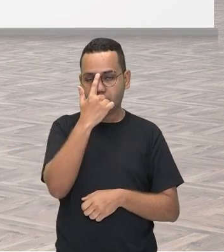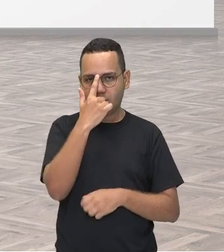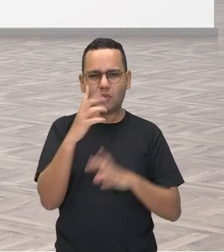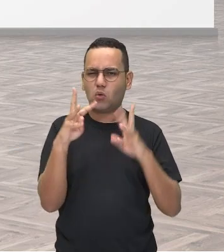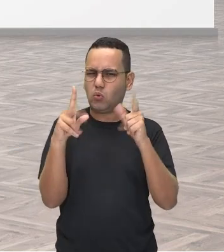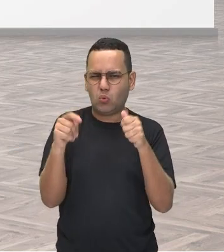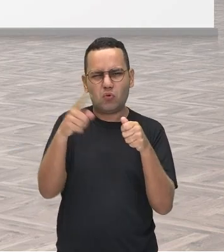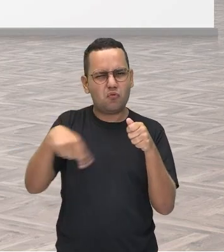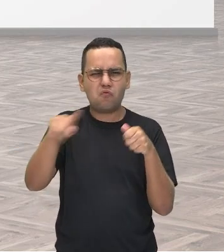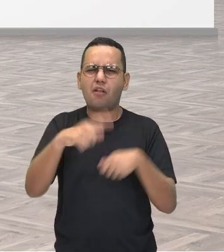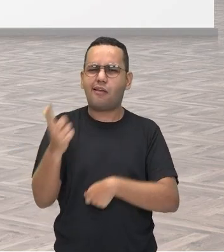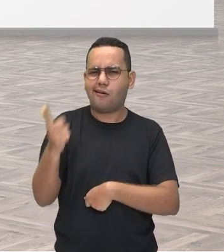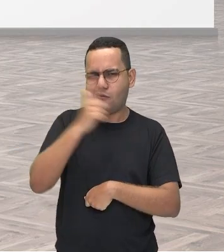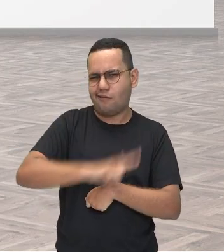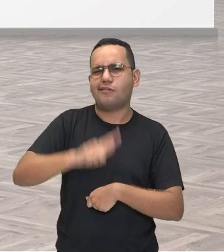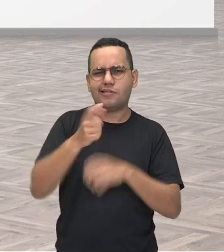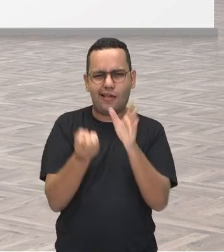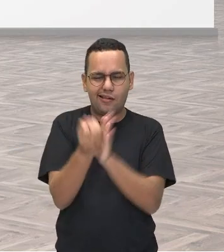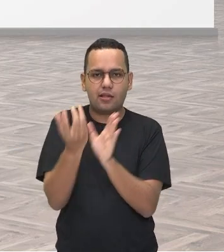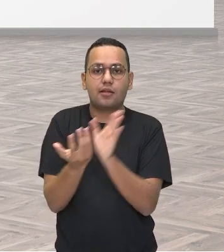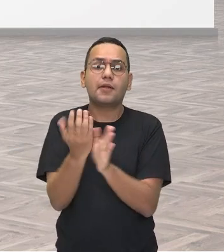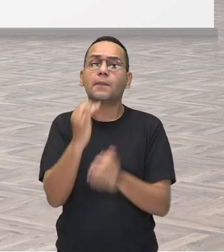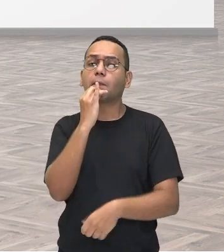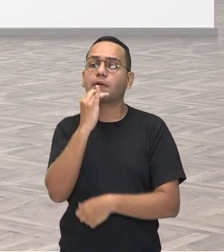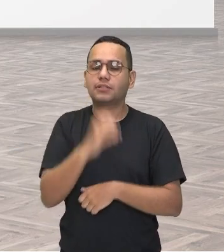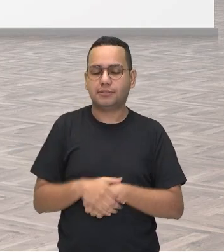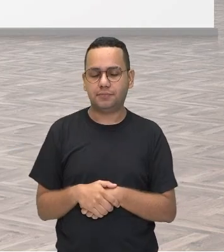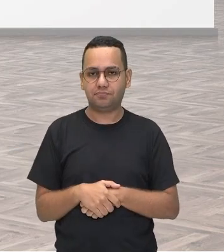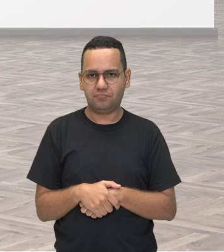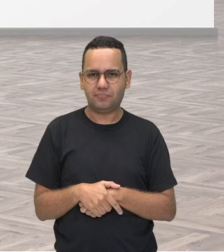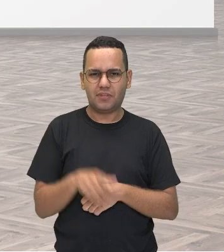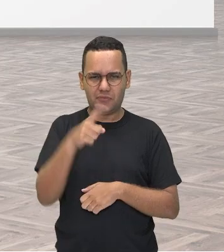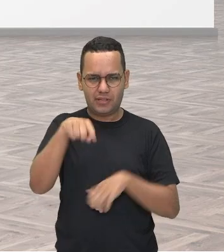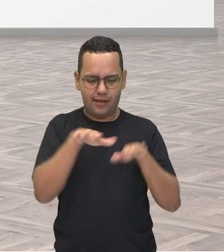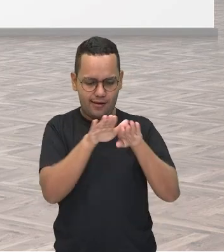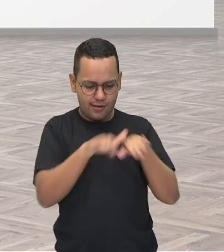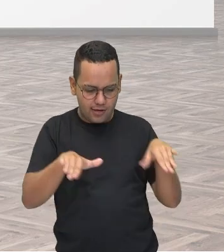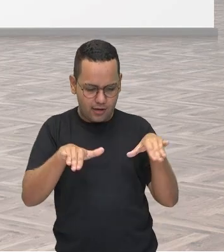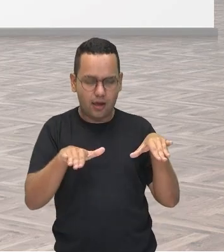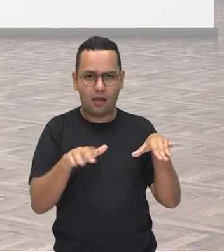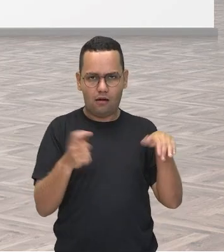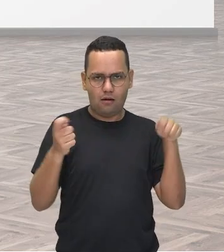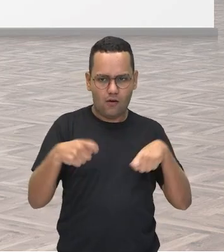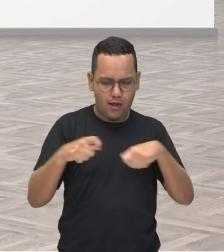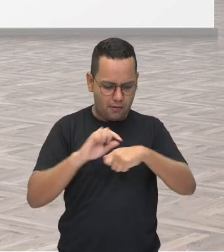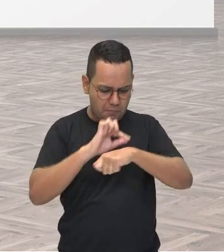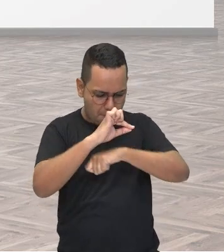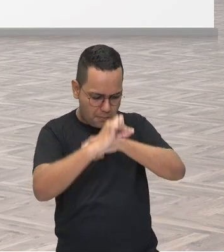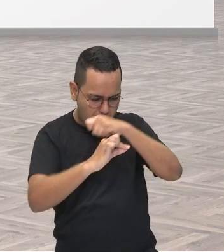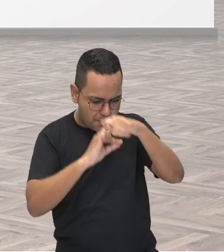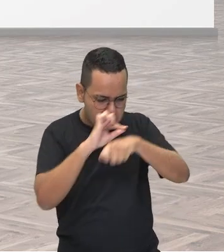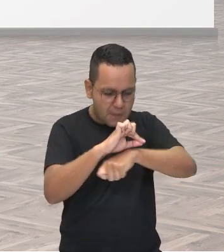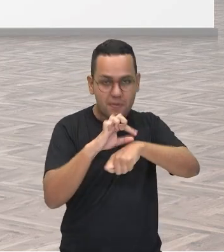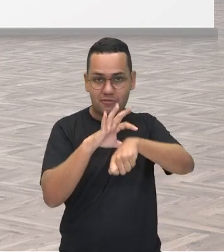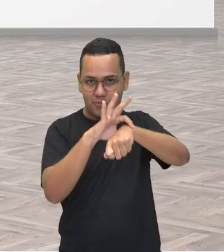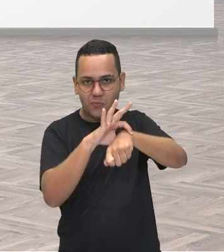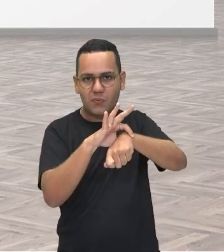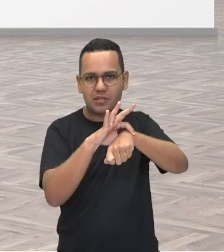de artesanato. Seja desde criança, que começa a fazer aquelas pulseirinhas, né, aquelas miçangas, já é um tipo